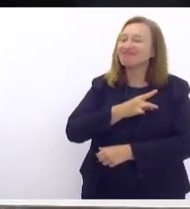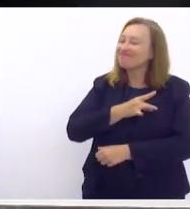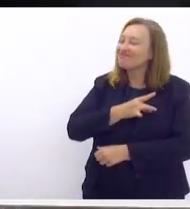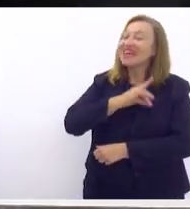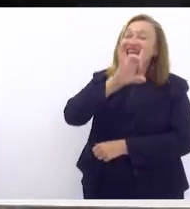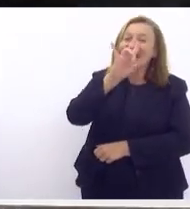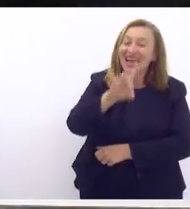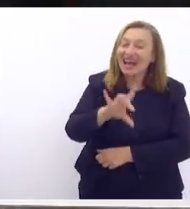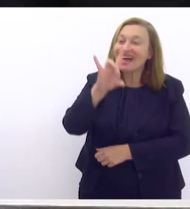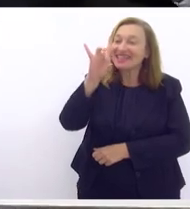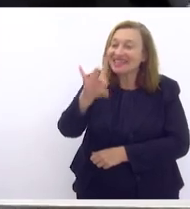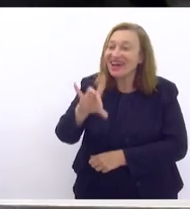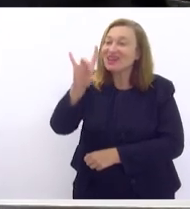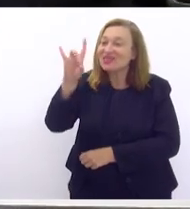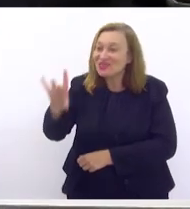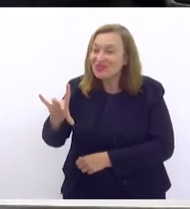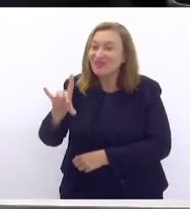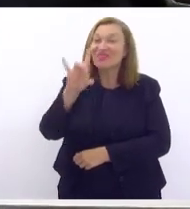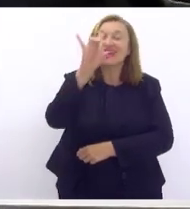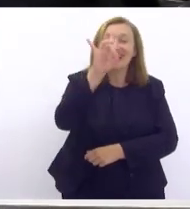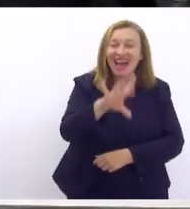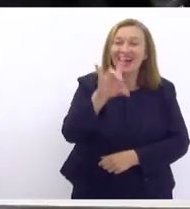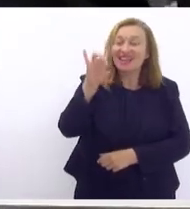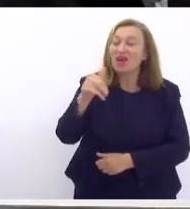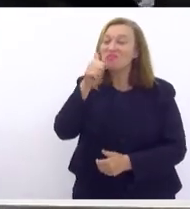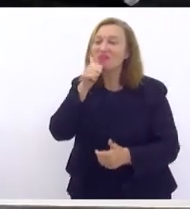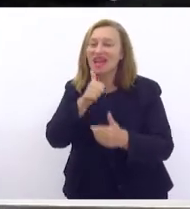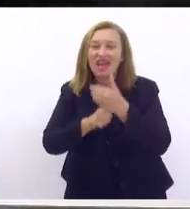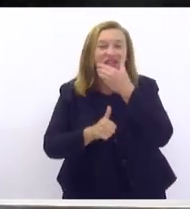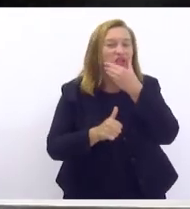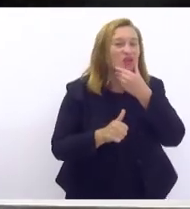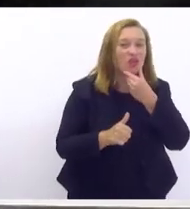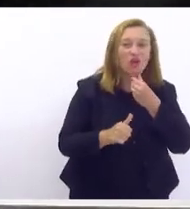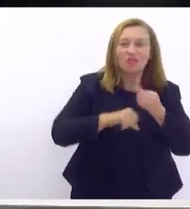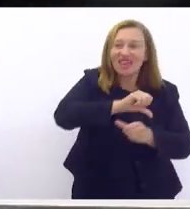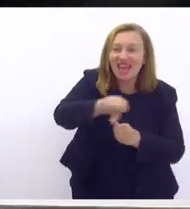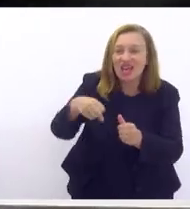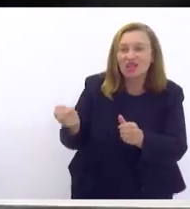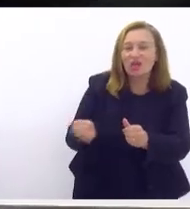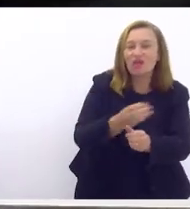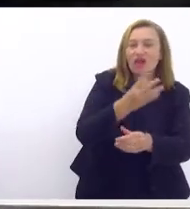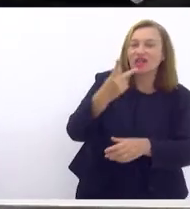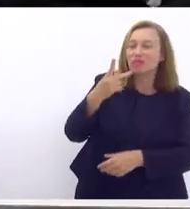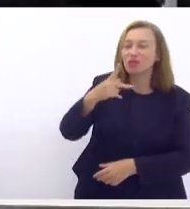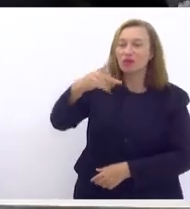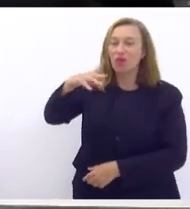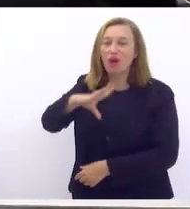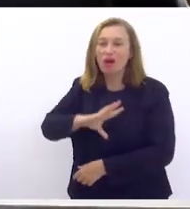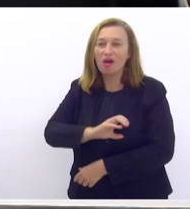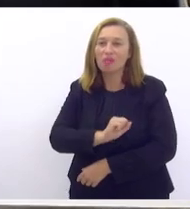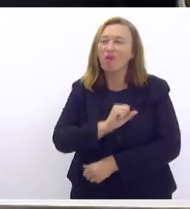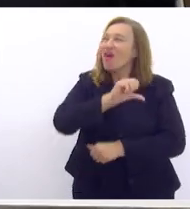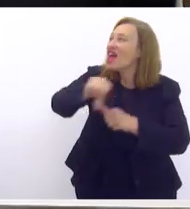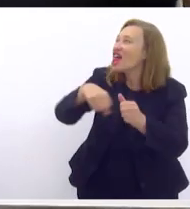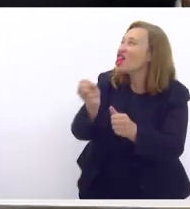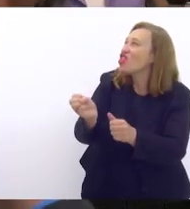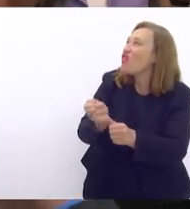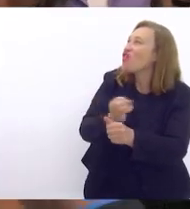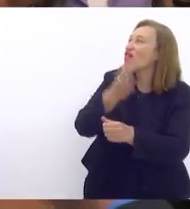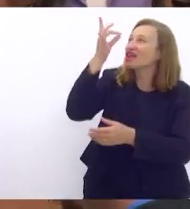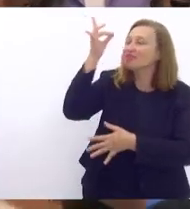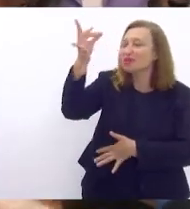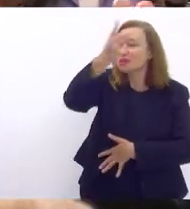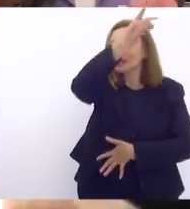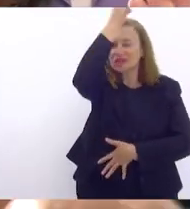cada um, cada uma, homens e mulheres novas, renovados pelo teu amor, renovados pelo teu